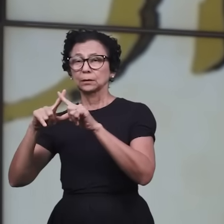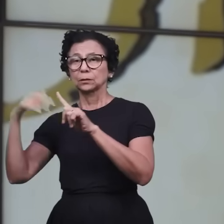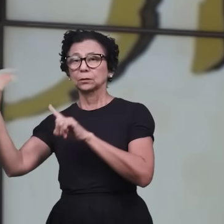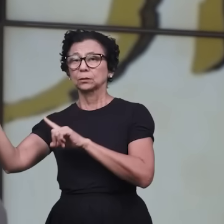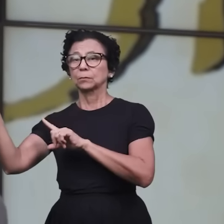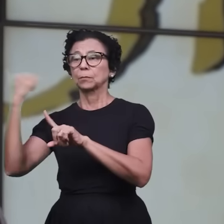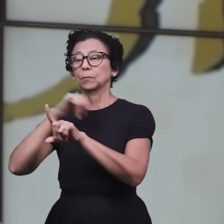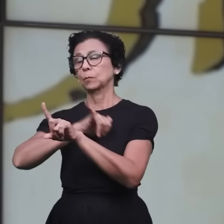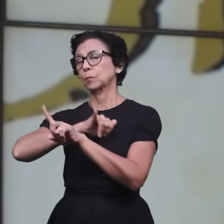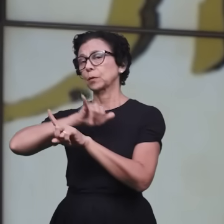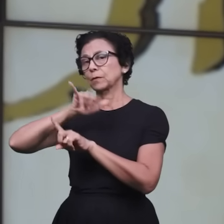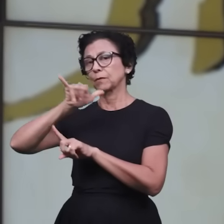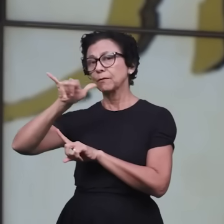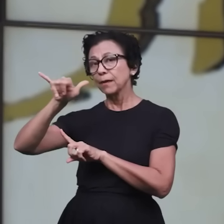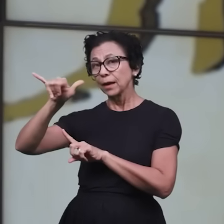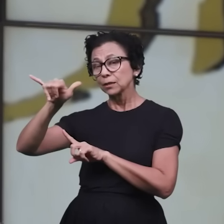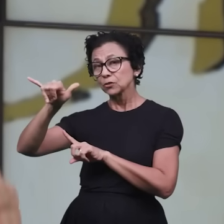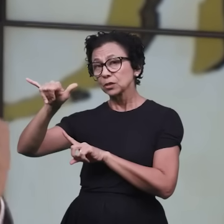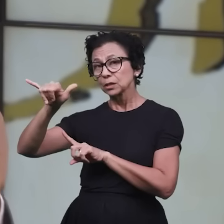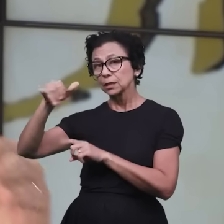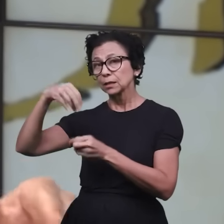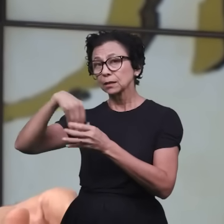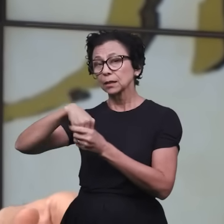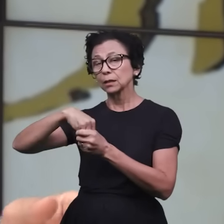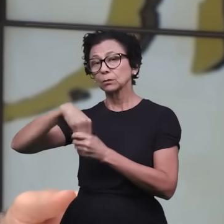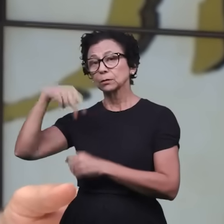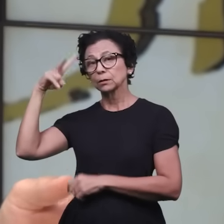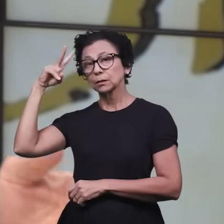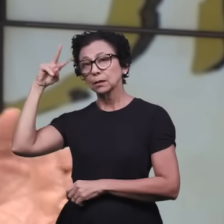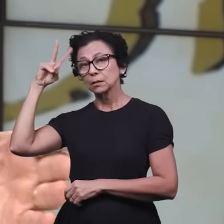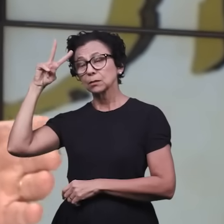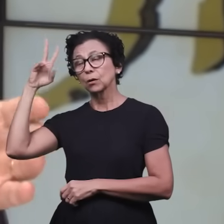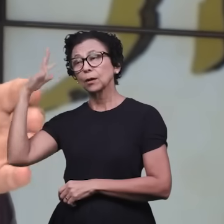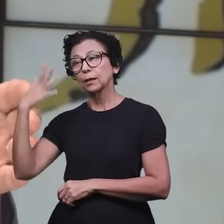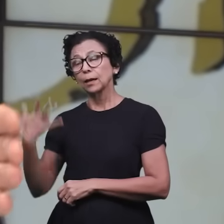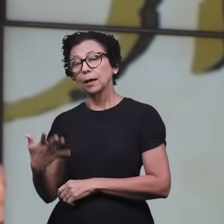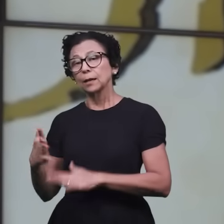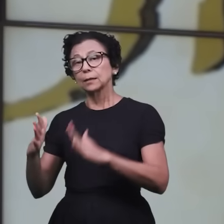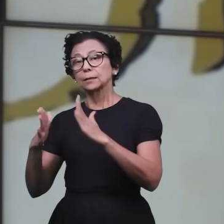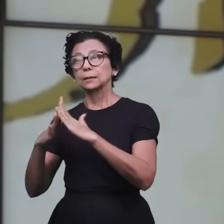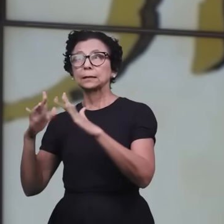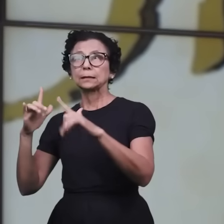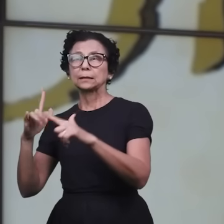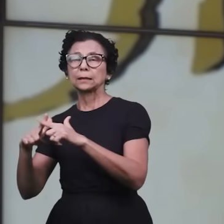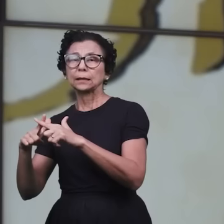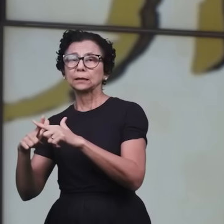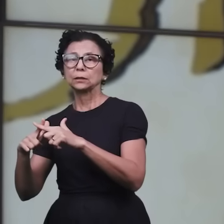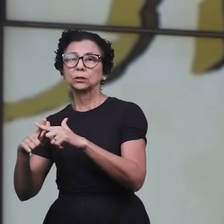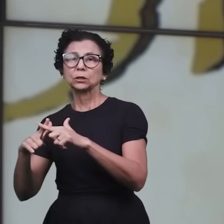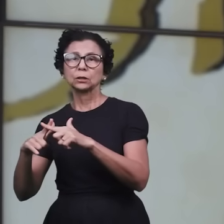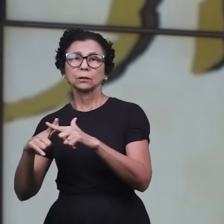profética, que historicamente ela se tornou acomodada ao